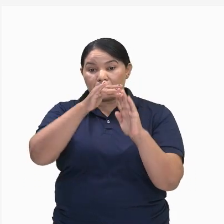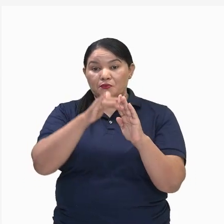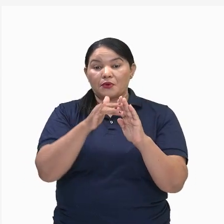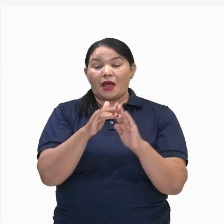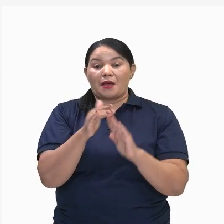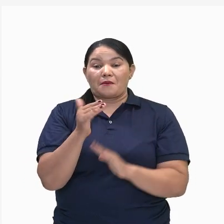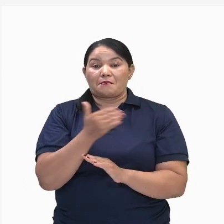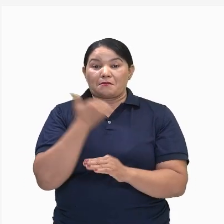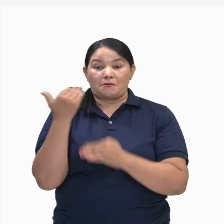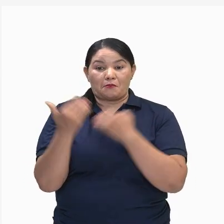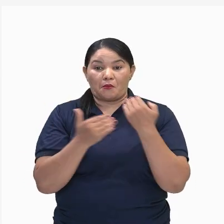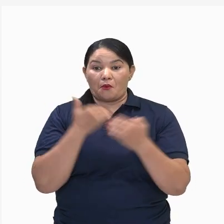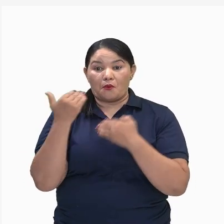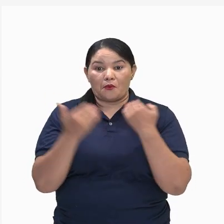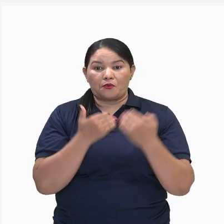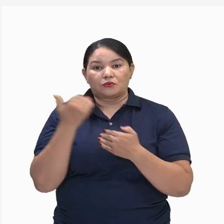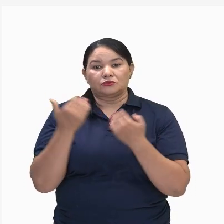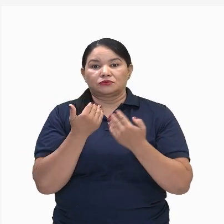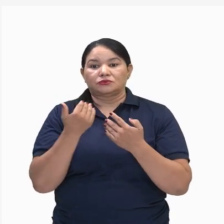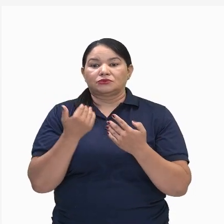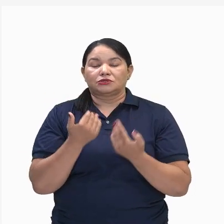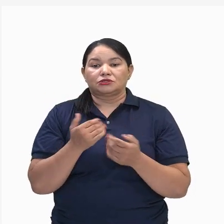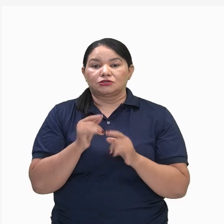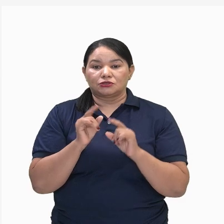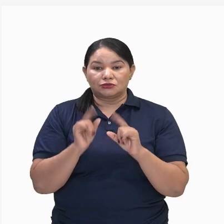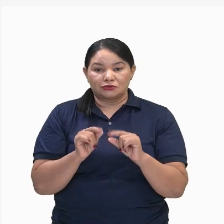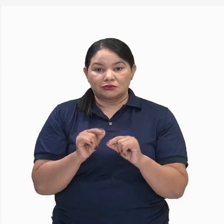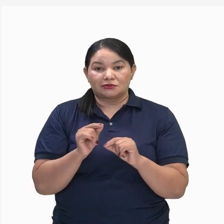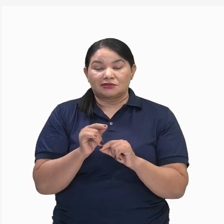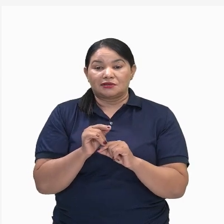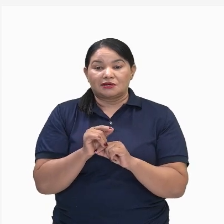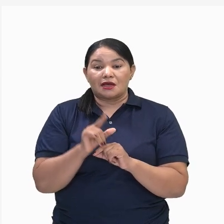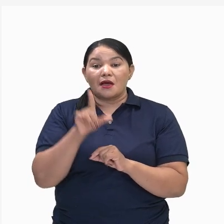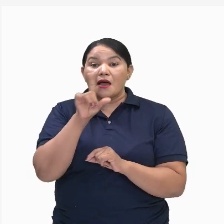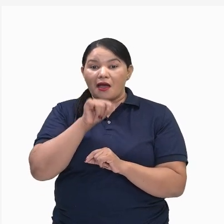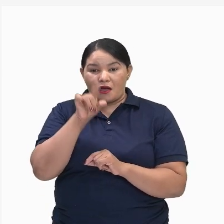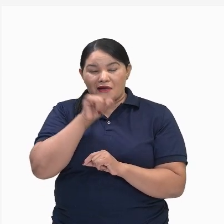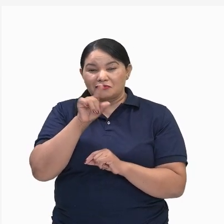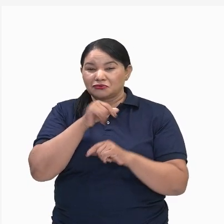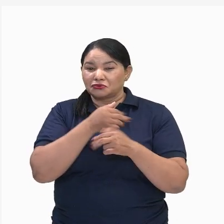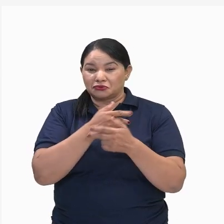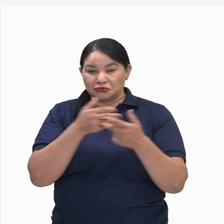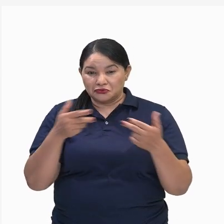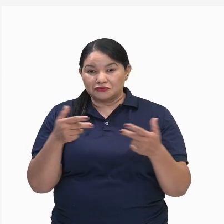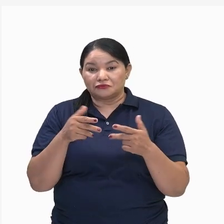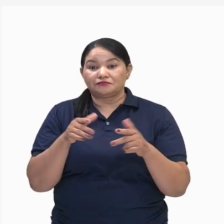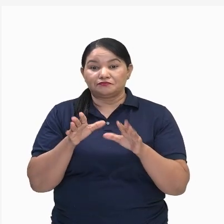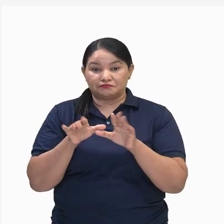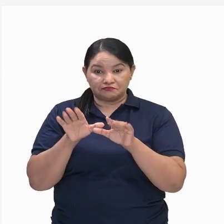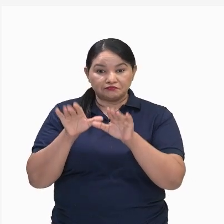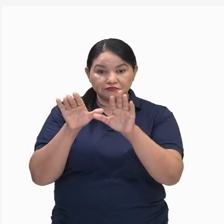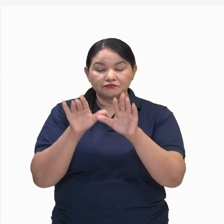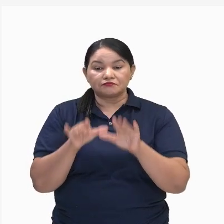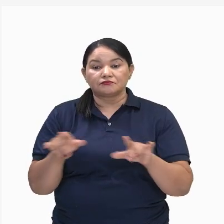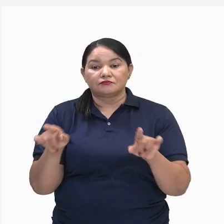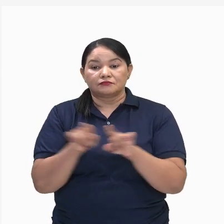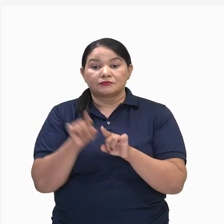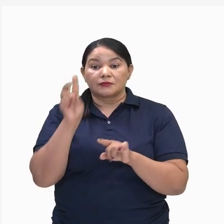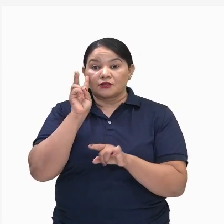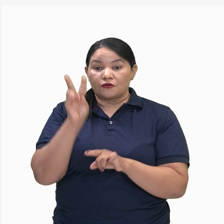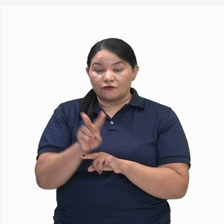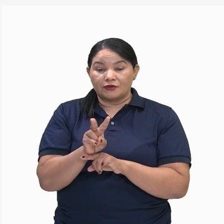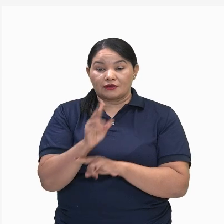uma dezena ou até centenas, né, de árvores. E essa imagem que você está observando de uma árvore toda seca,